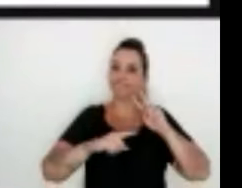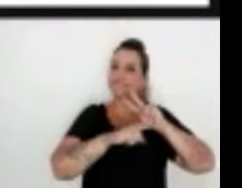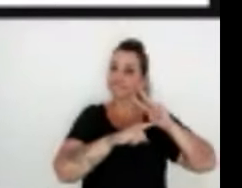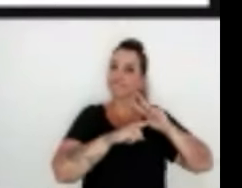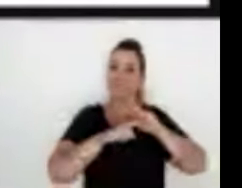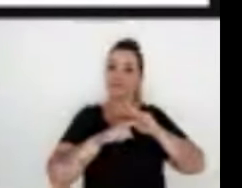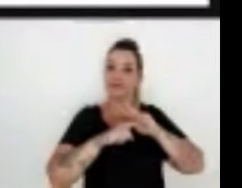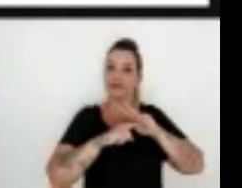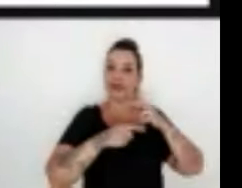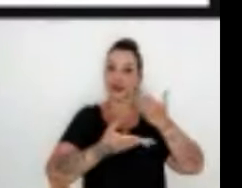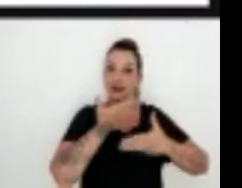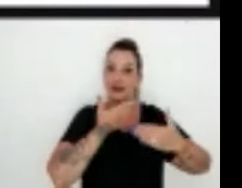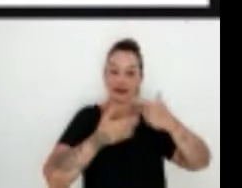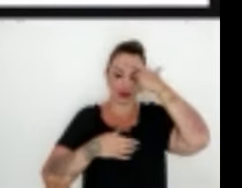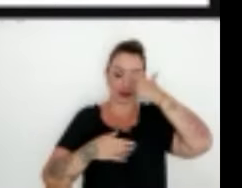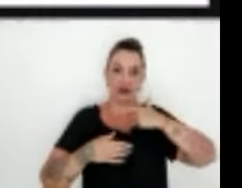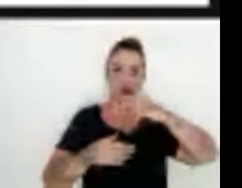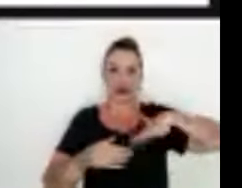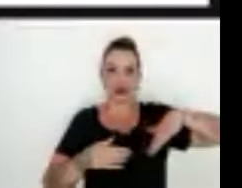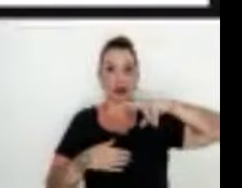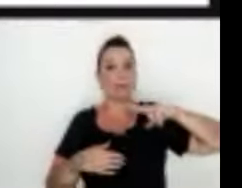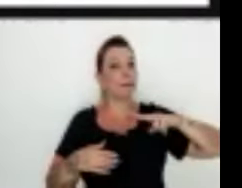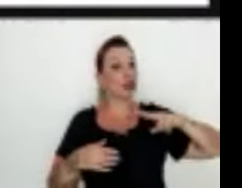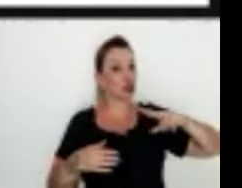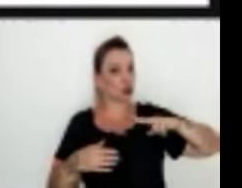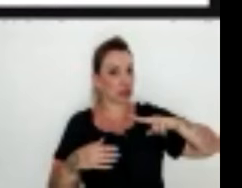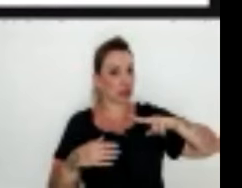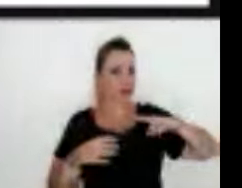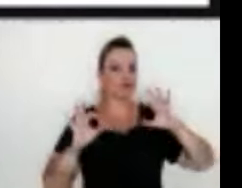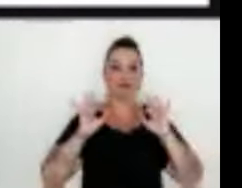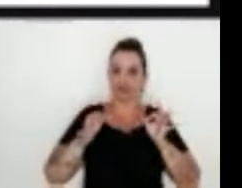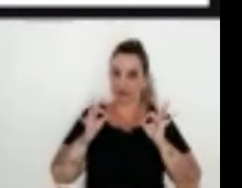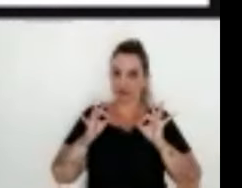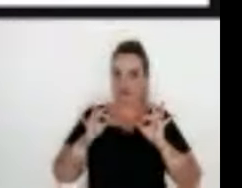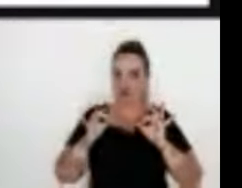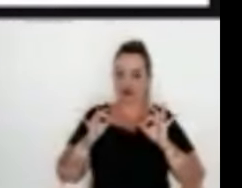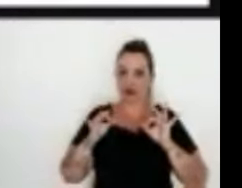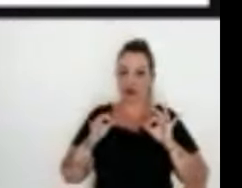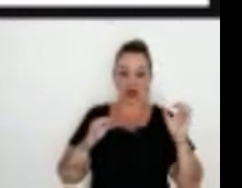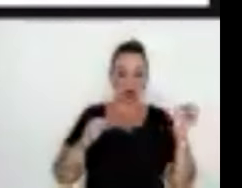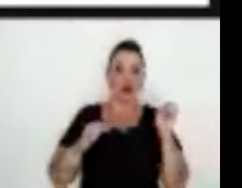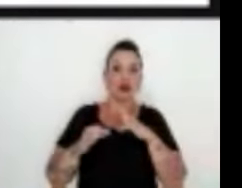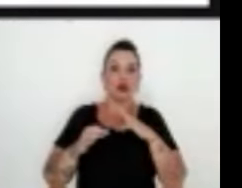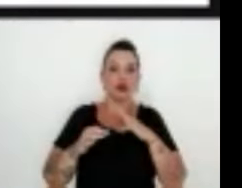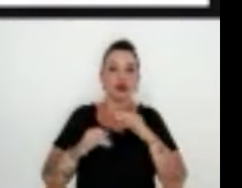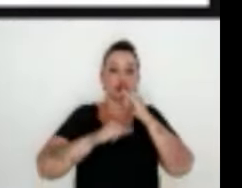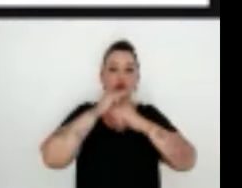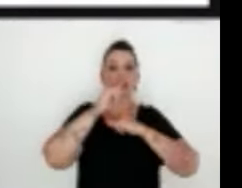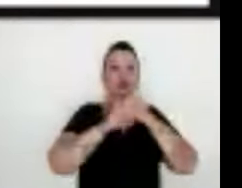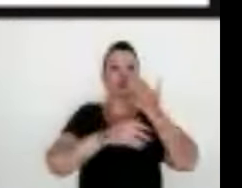interações pessoais das esferas privadas. De fato, com o advento da internet, as interações sociais